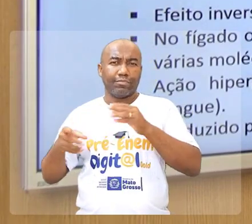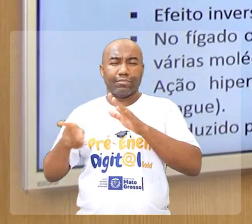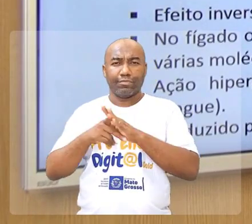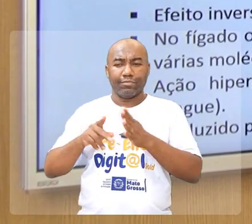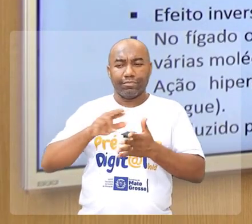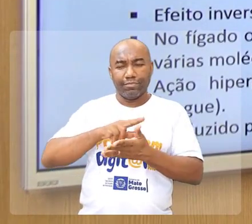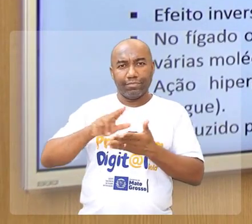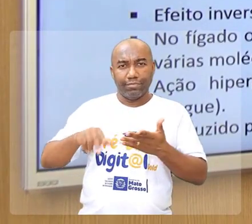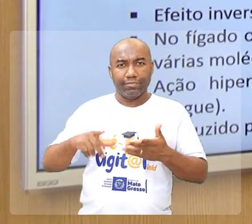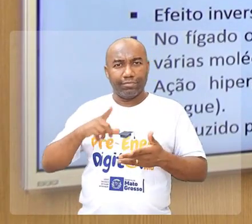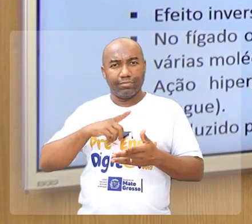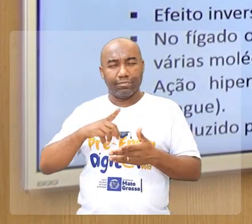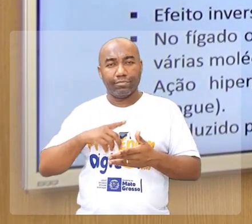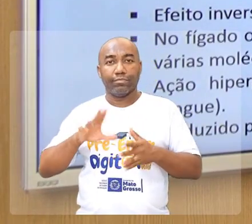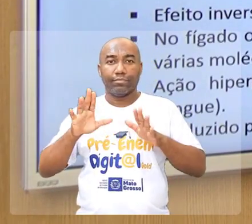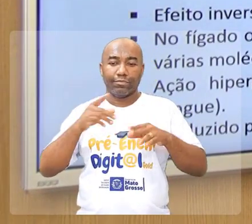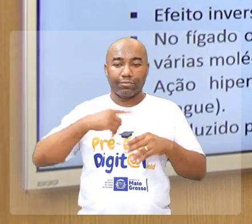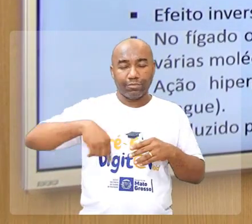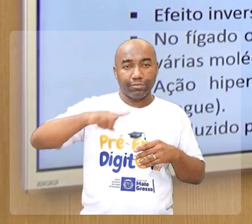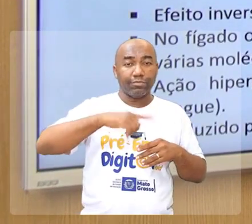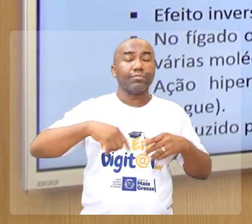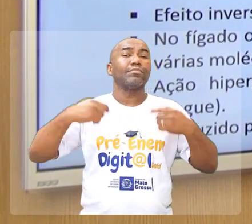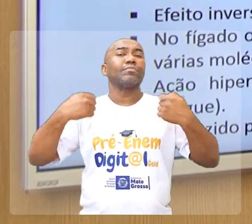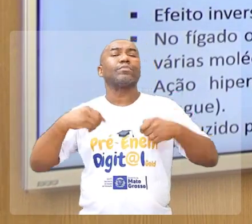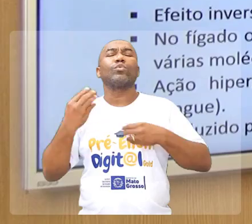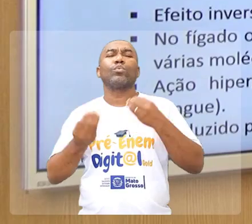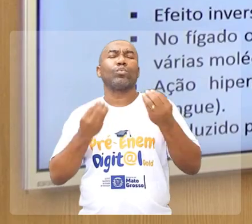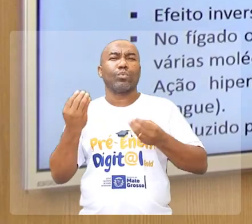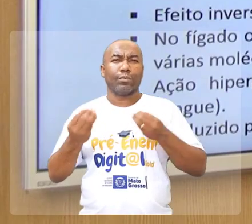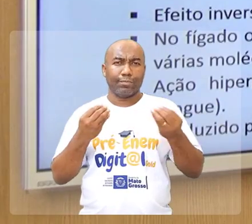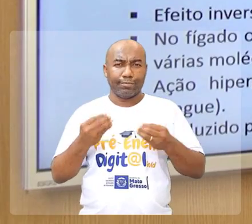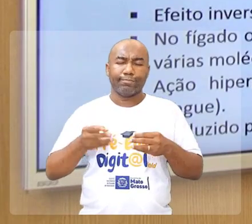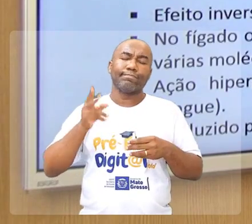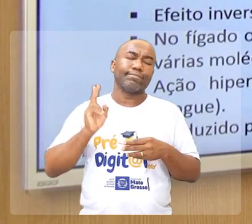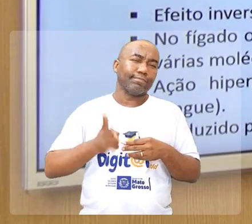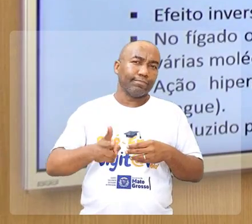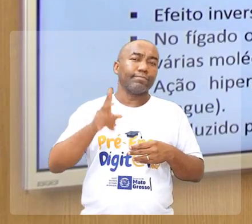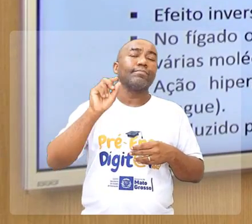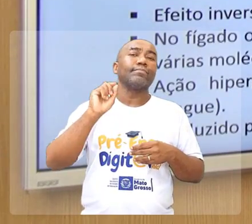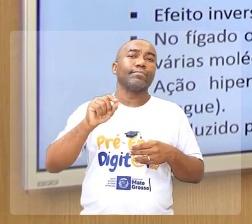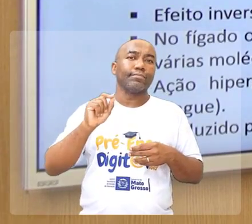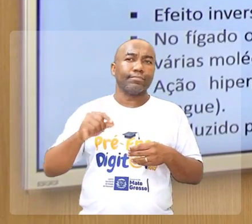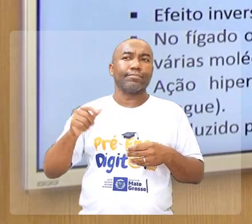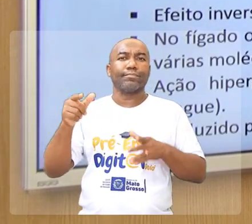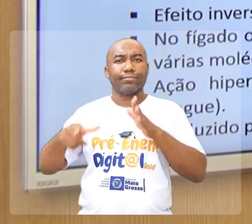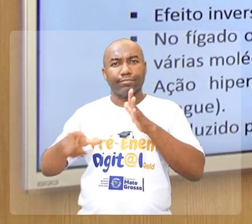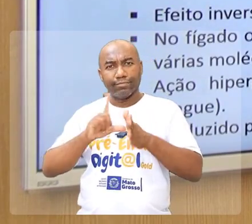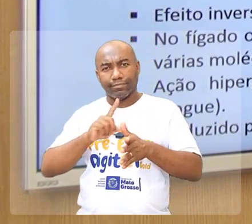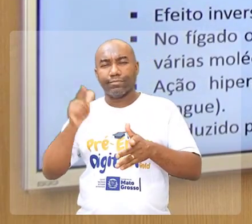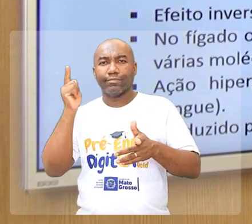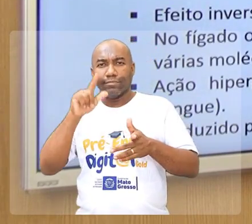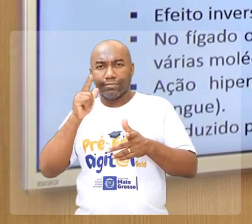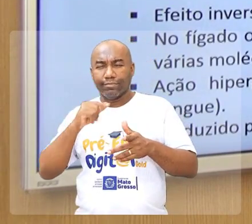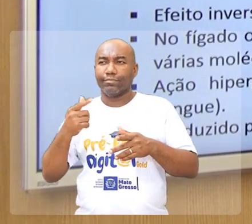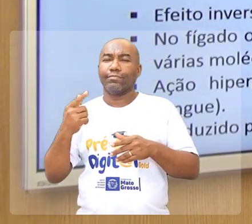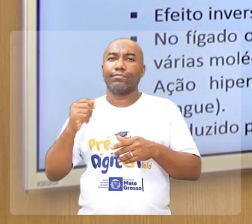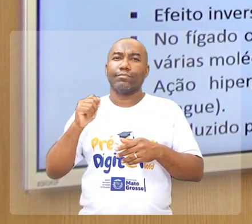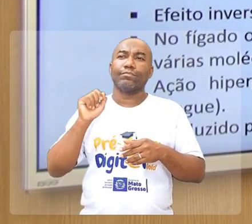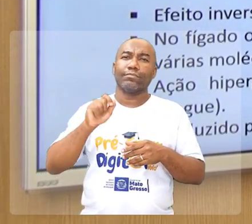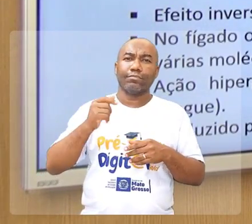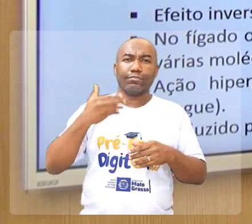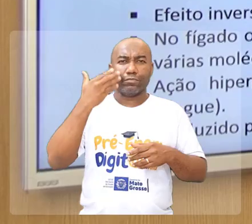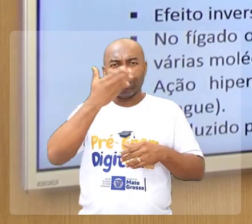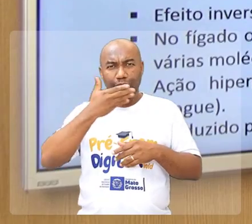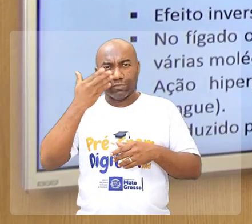sanguínea. Nós precisamos liberar esse hormônio sempre que a quantidade de açúcar fica um pouco